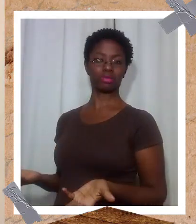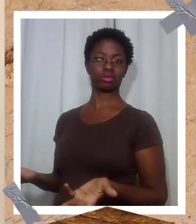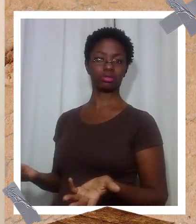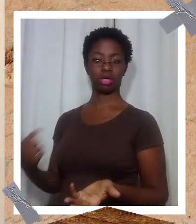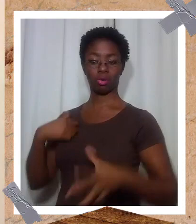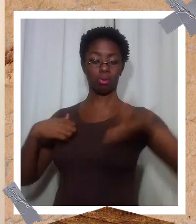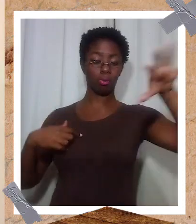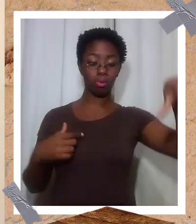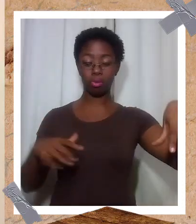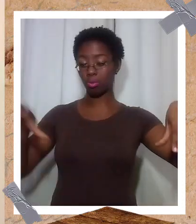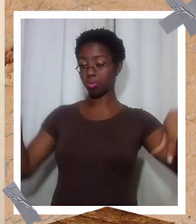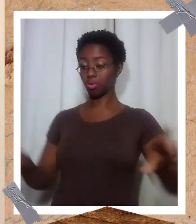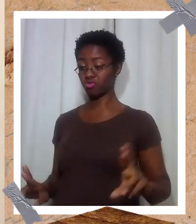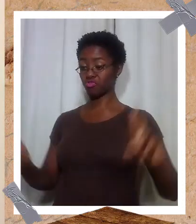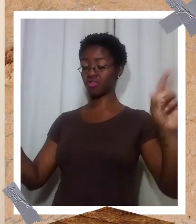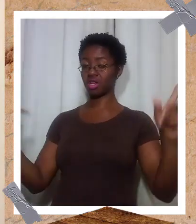que